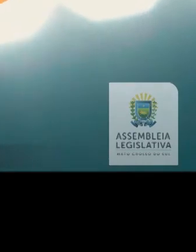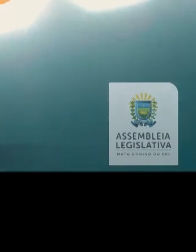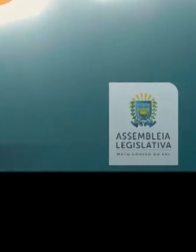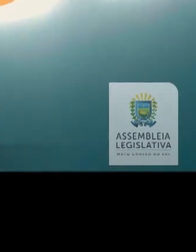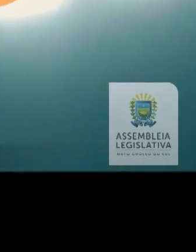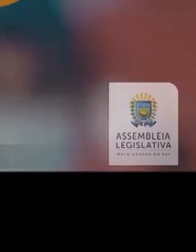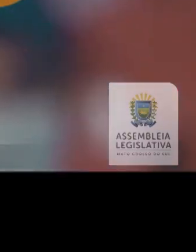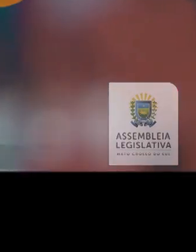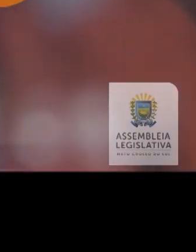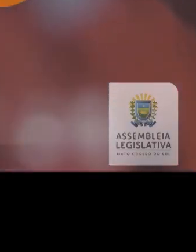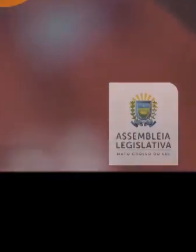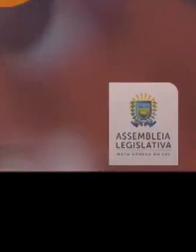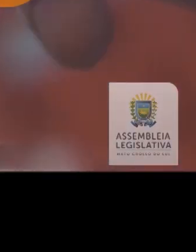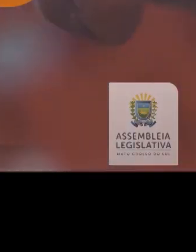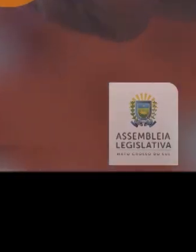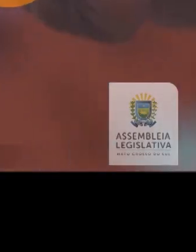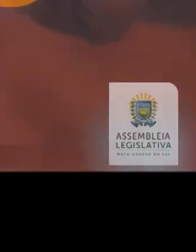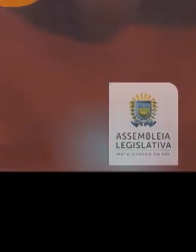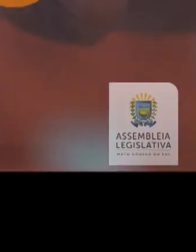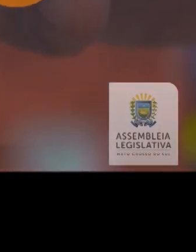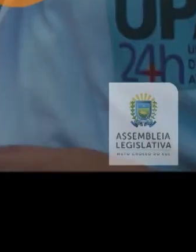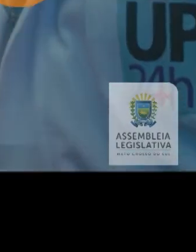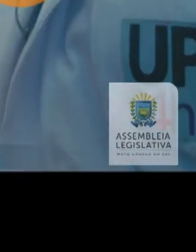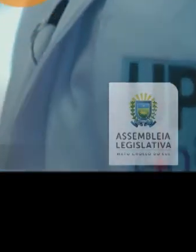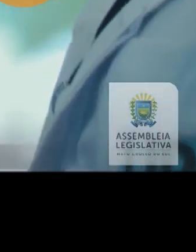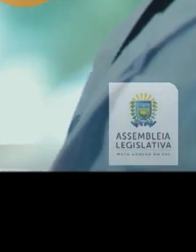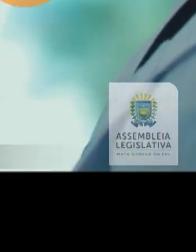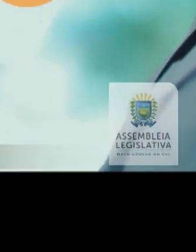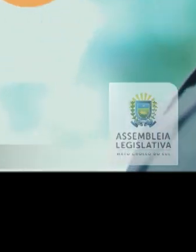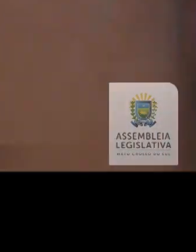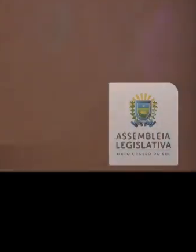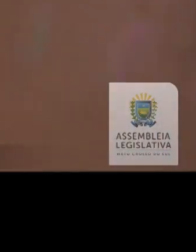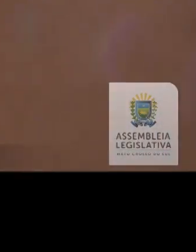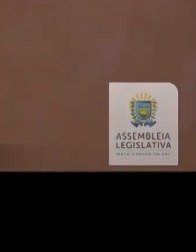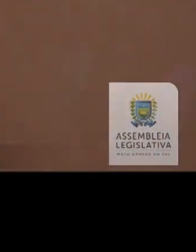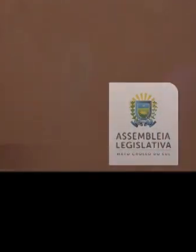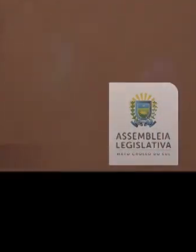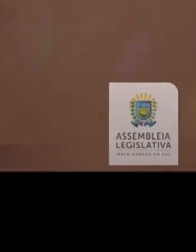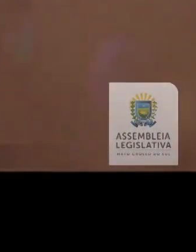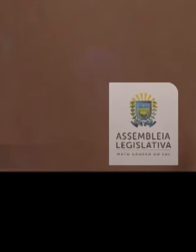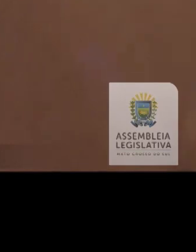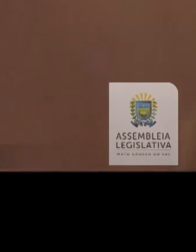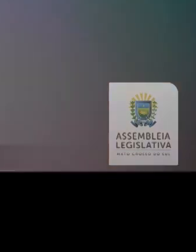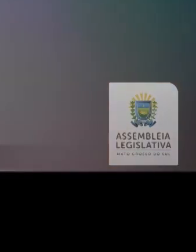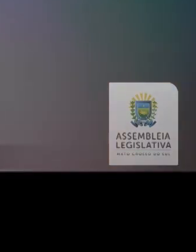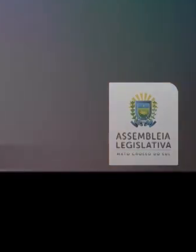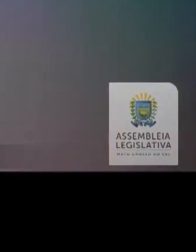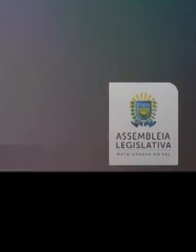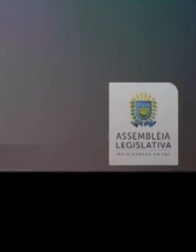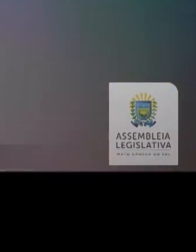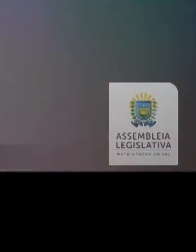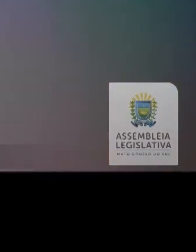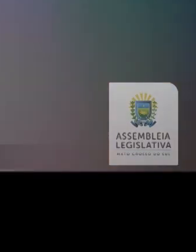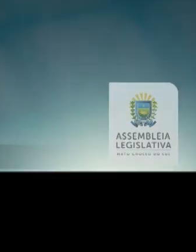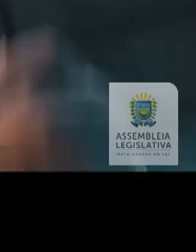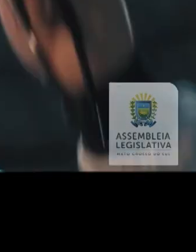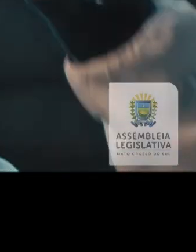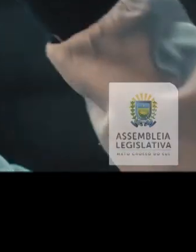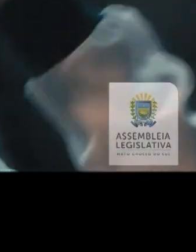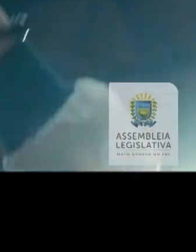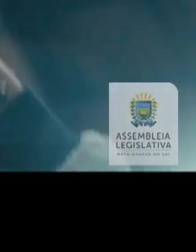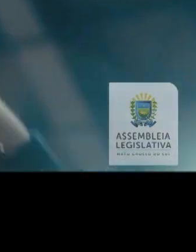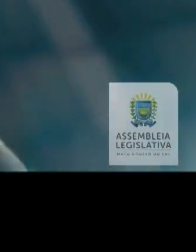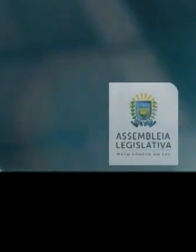Sul está entre os estados com vacinação recorde no país. E os mesmos braços que estão recebendo a vacina